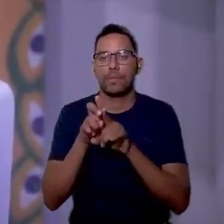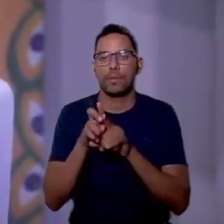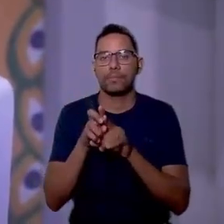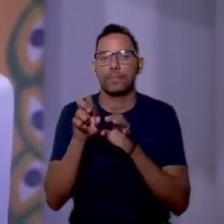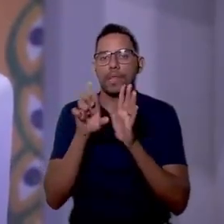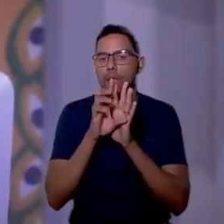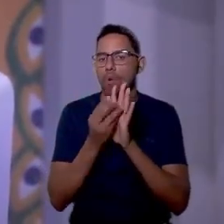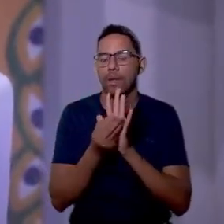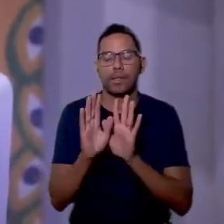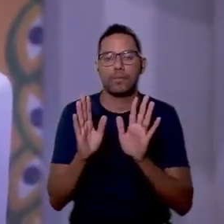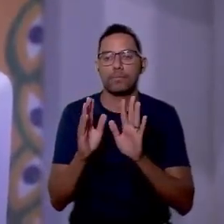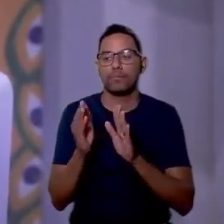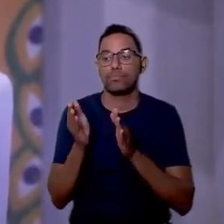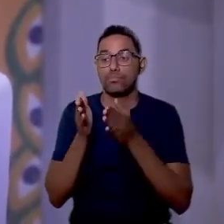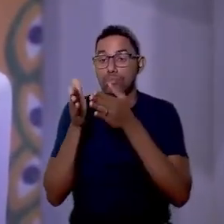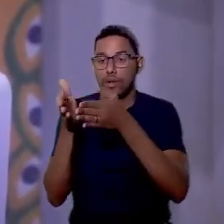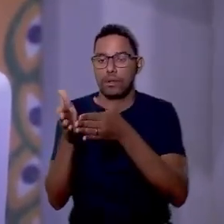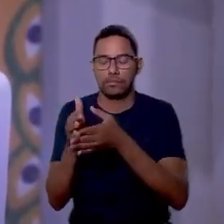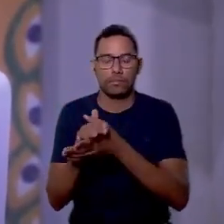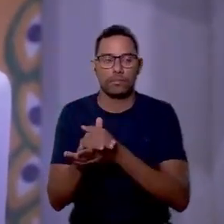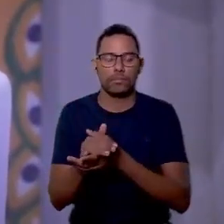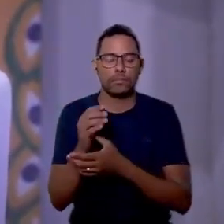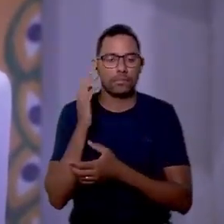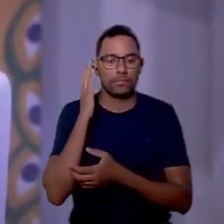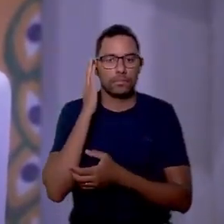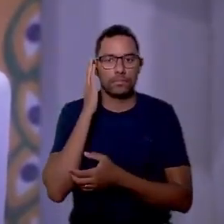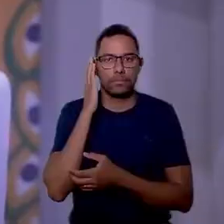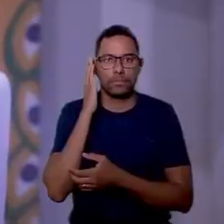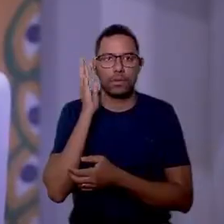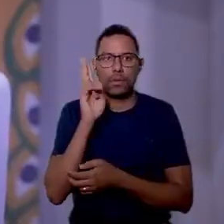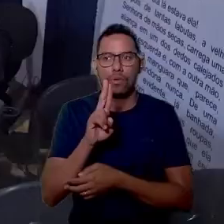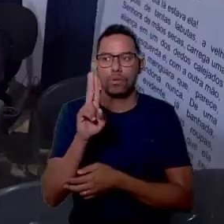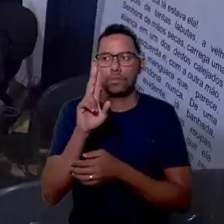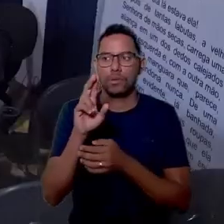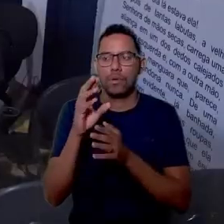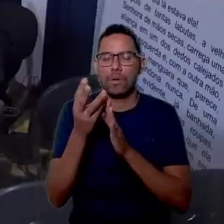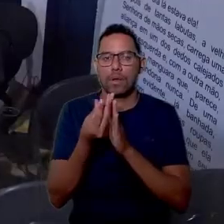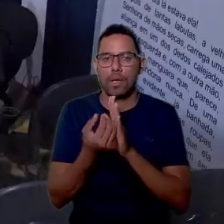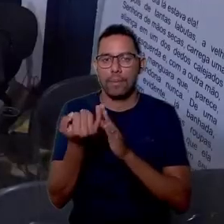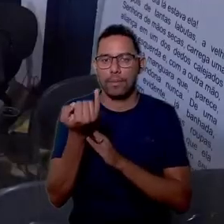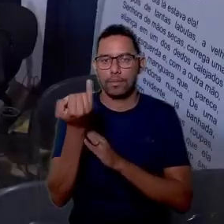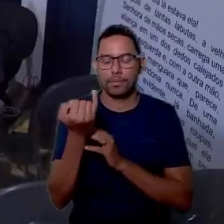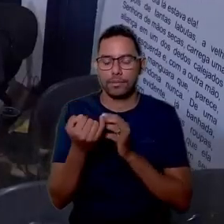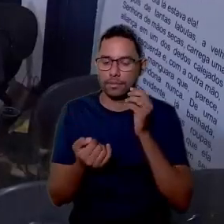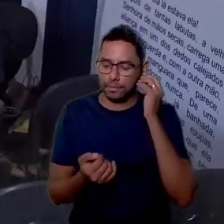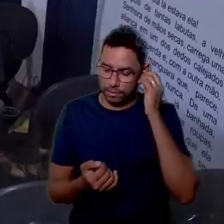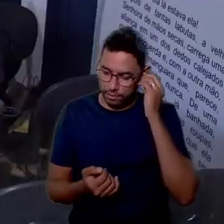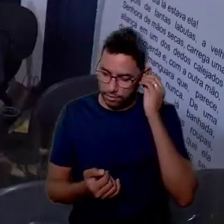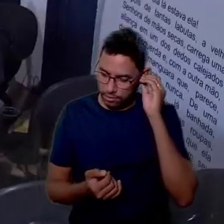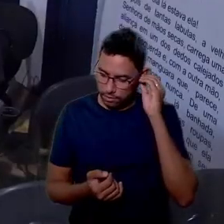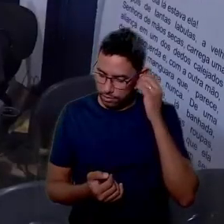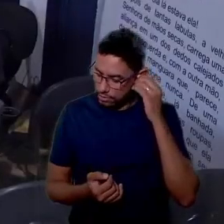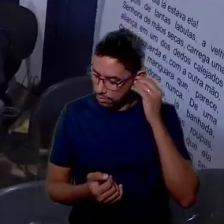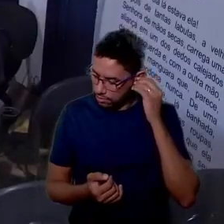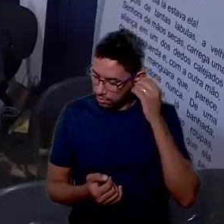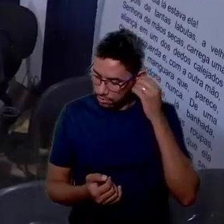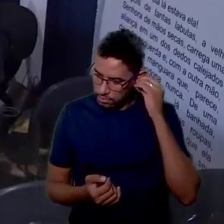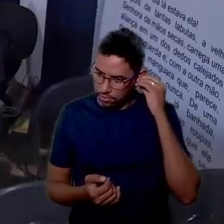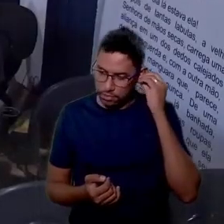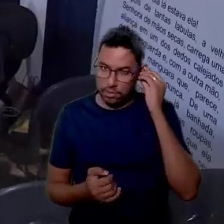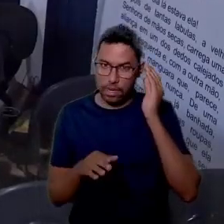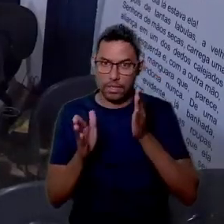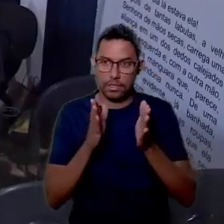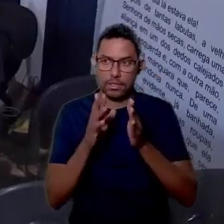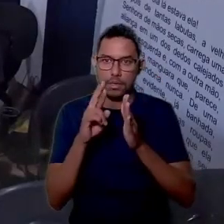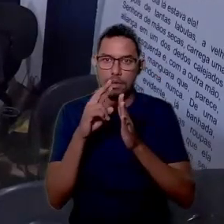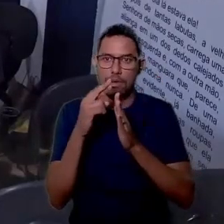Rouanet, obviamente, recurso direto. Estão fazendo um manual sem uso do Rouanet, porque é importante. Eles estão buscando ensinar a acessar a